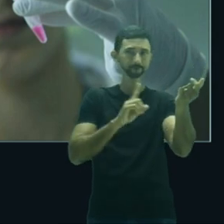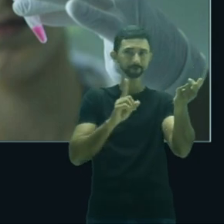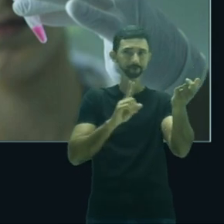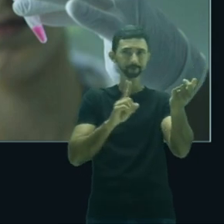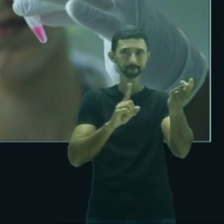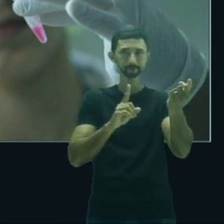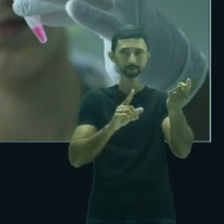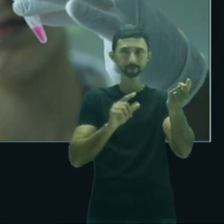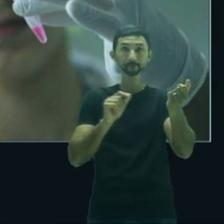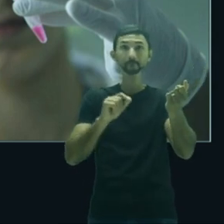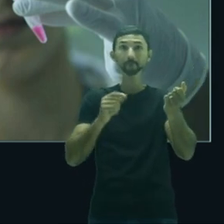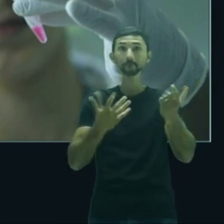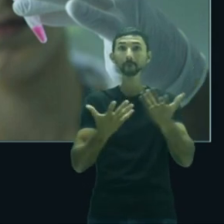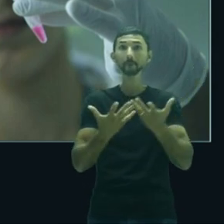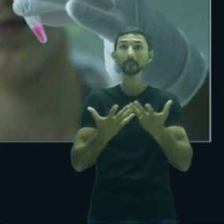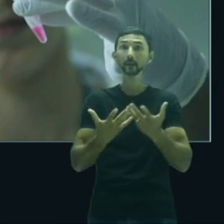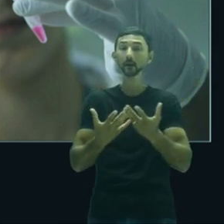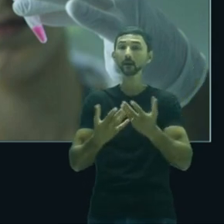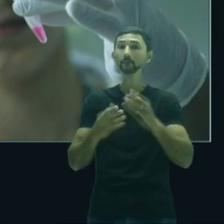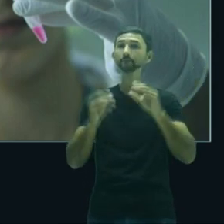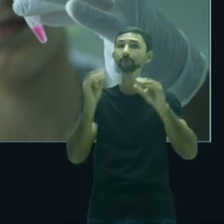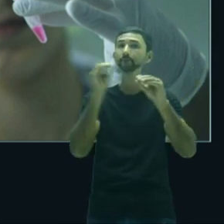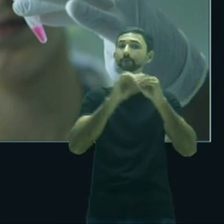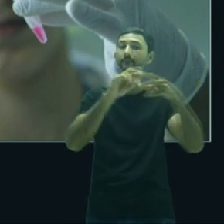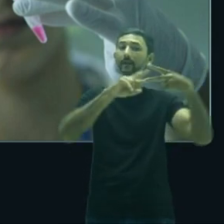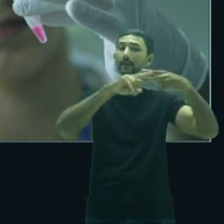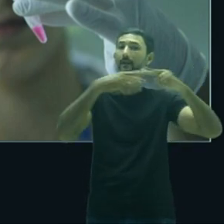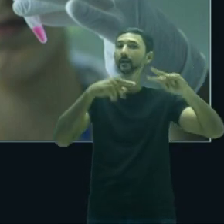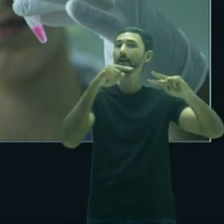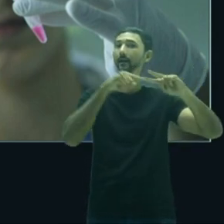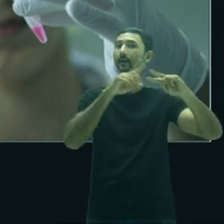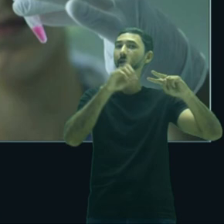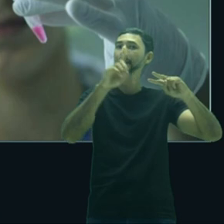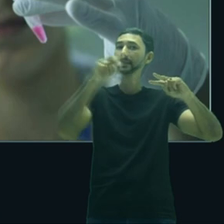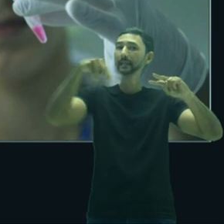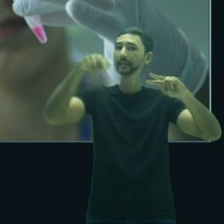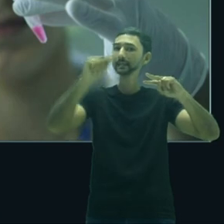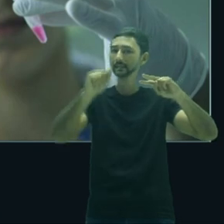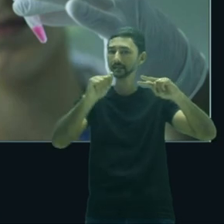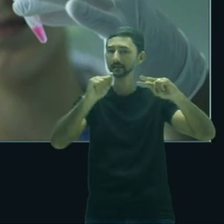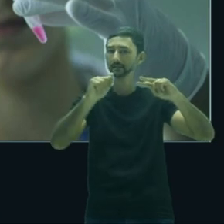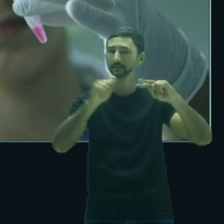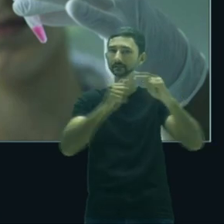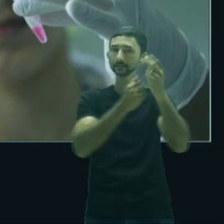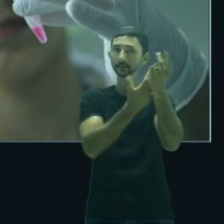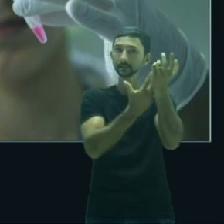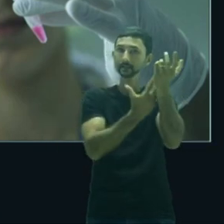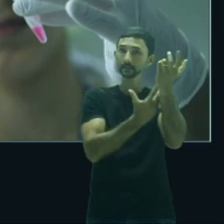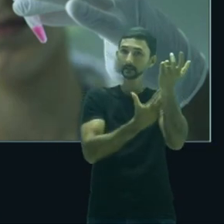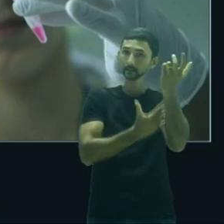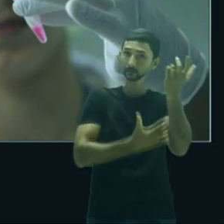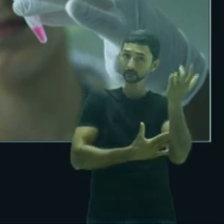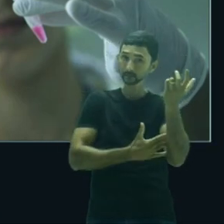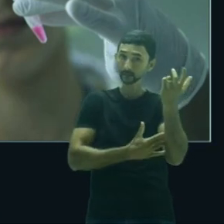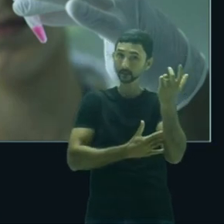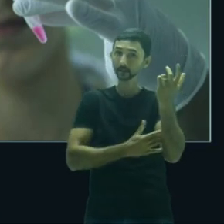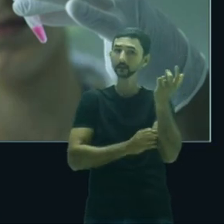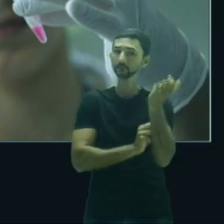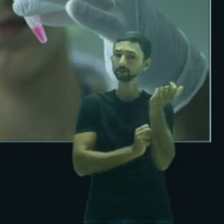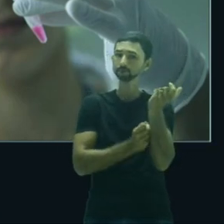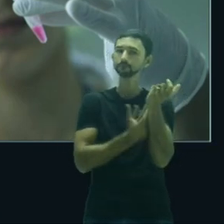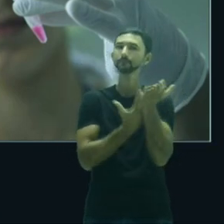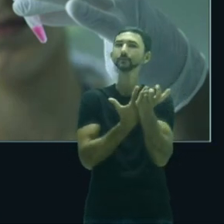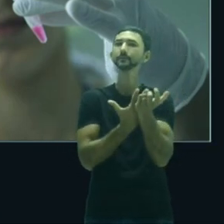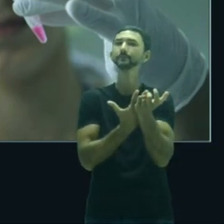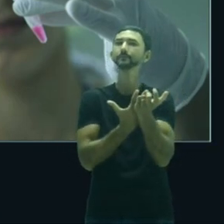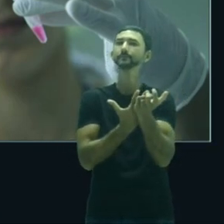Que na verdade está no DNA, tá? E que o sangue, tá, é apenas uma expressão de um